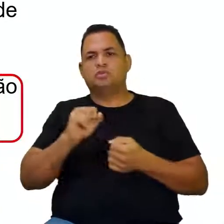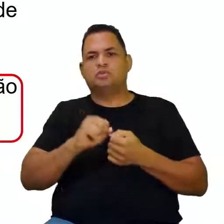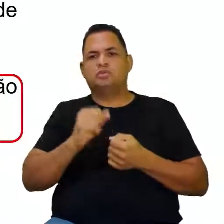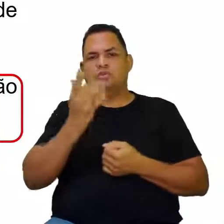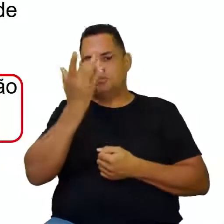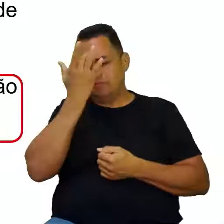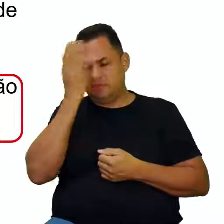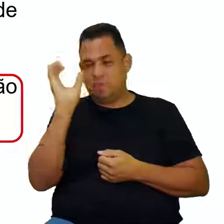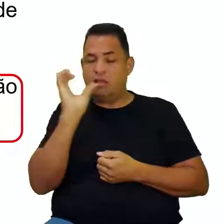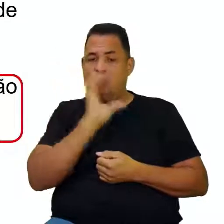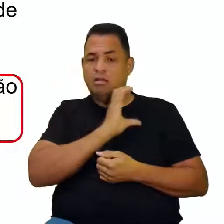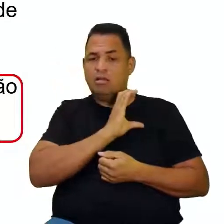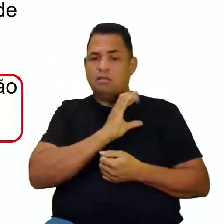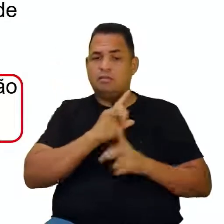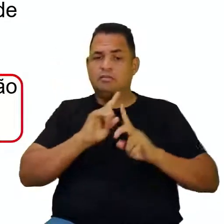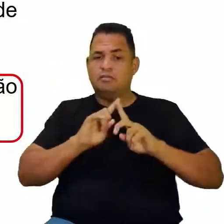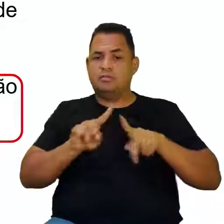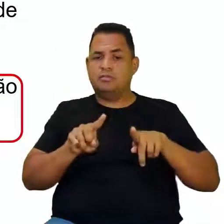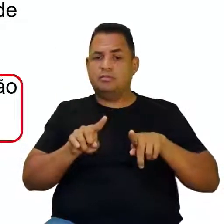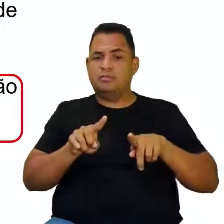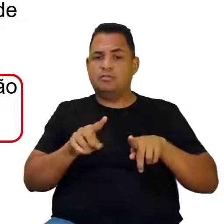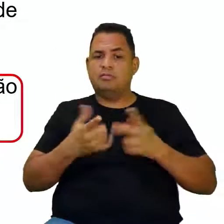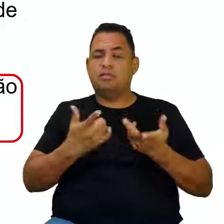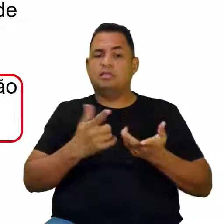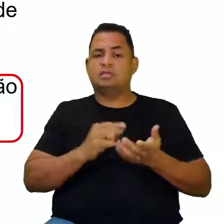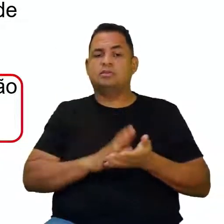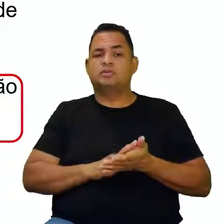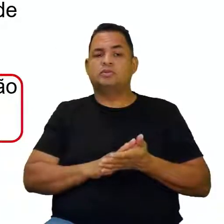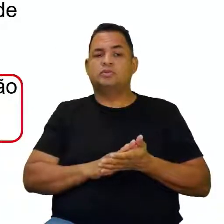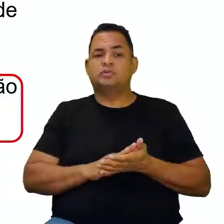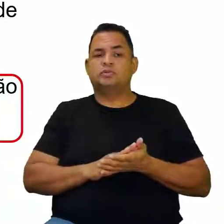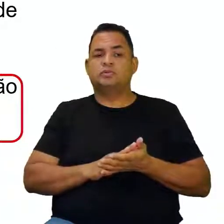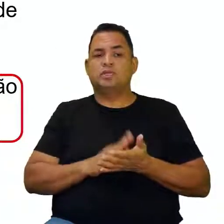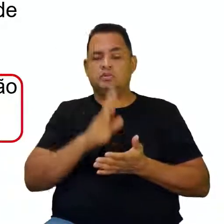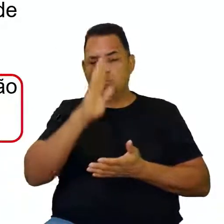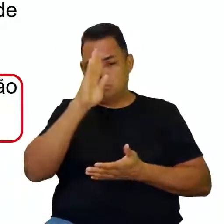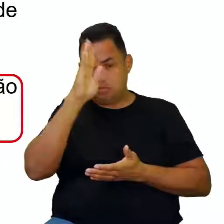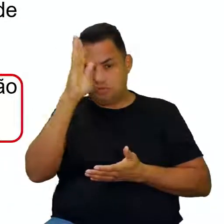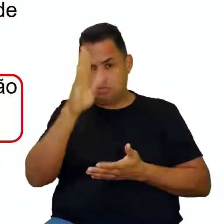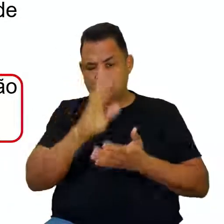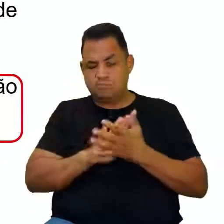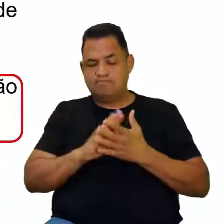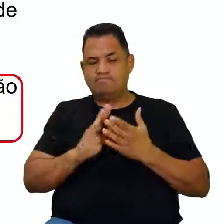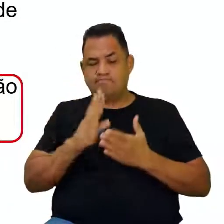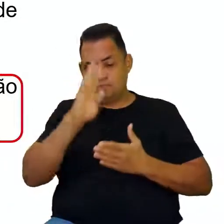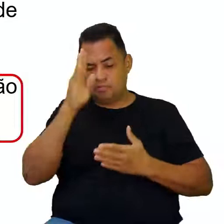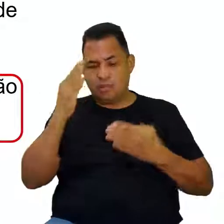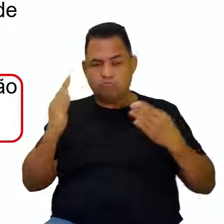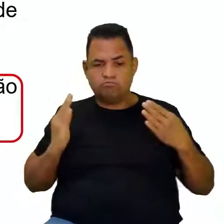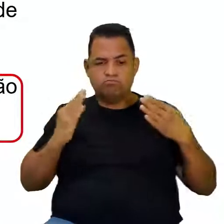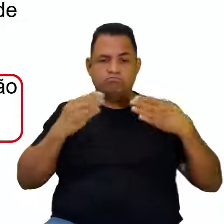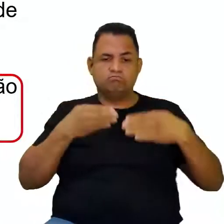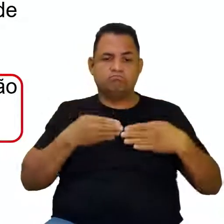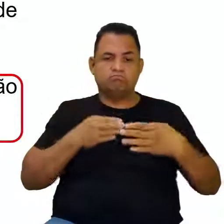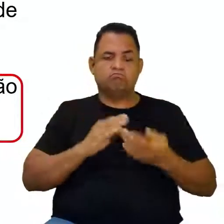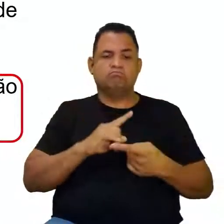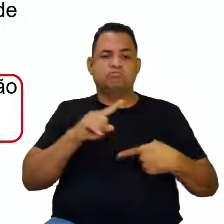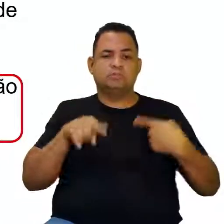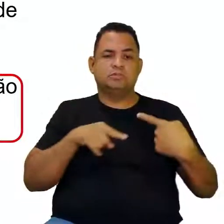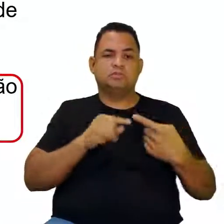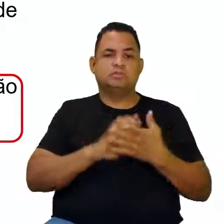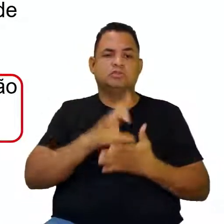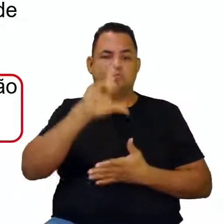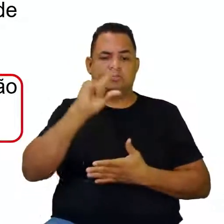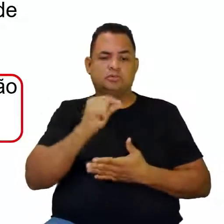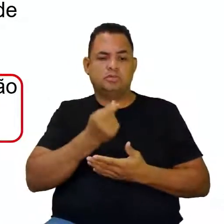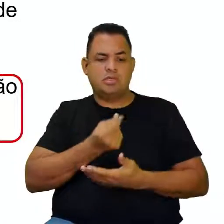é mais fácil e rápida. Só que ela não retrata o principal objetivo, que é a redução de custo. Por isso que a